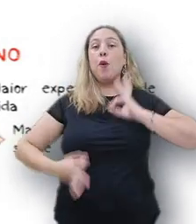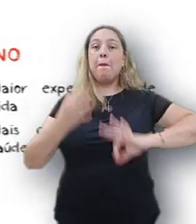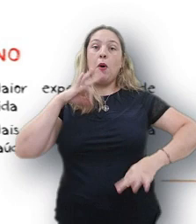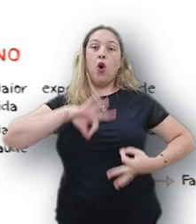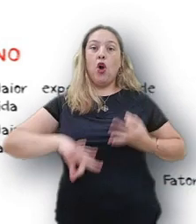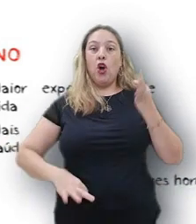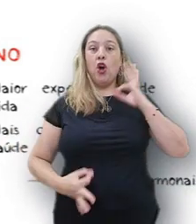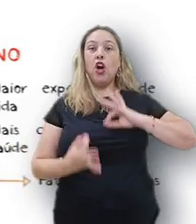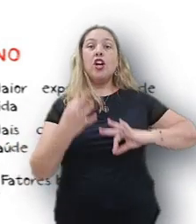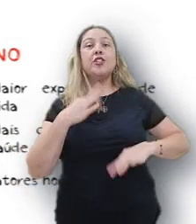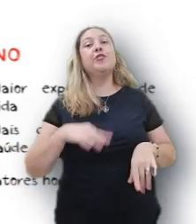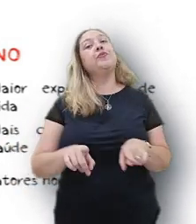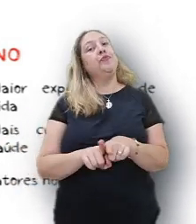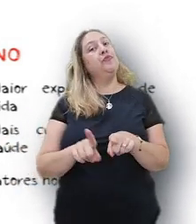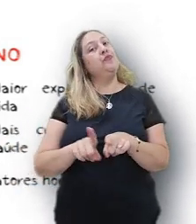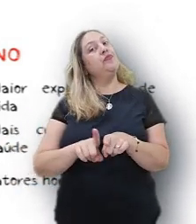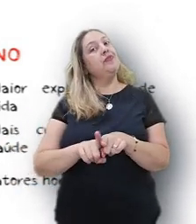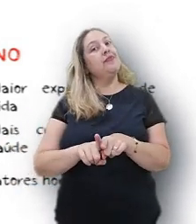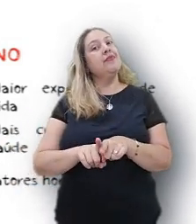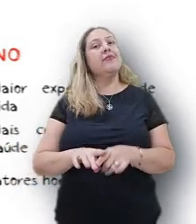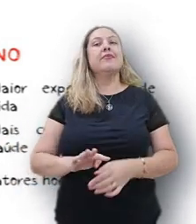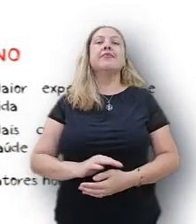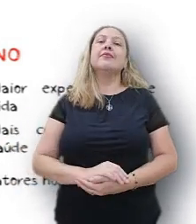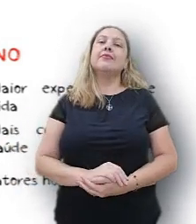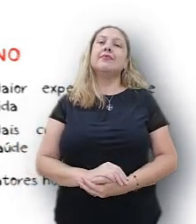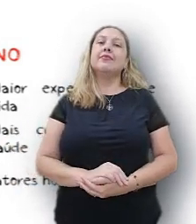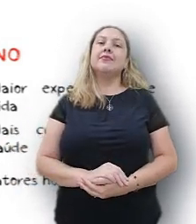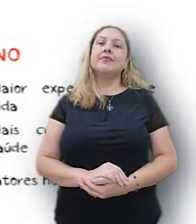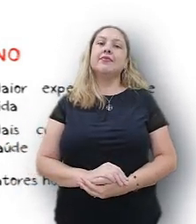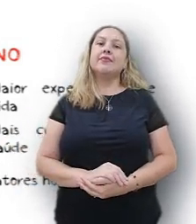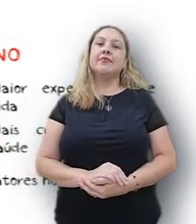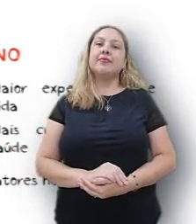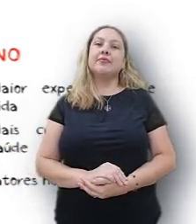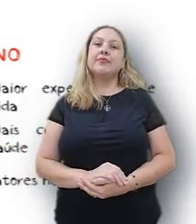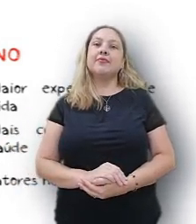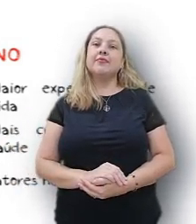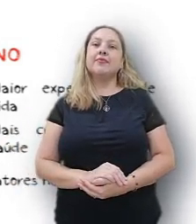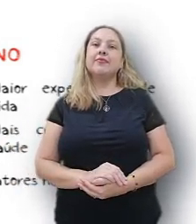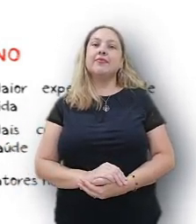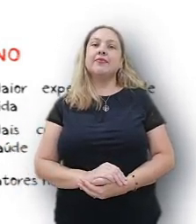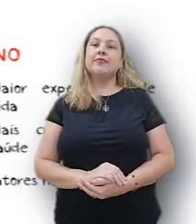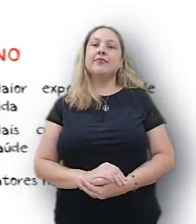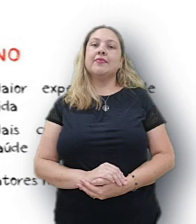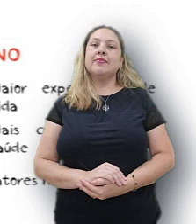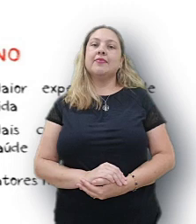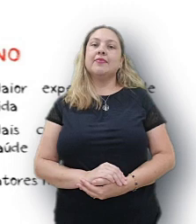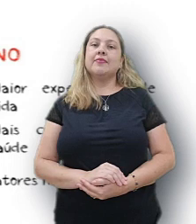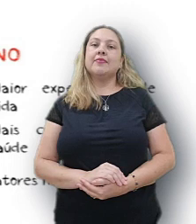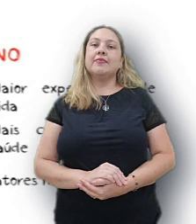por elas cuidarem mais da saúde ou mesmo pela influência de fatores hormonais.